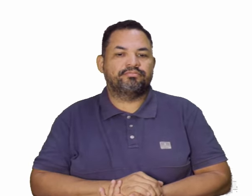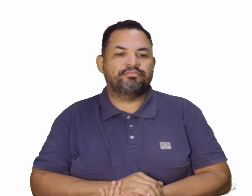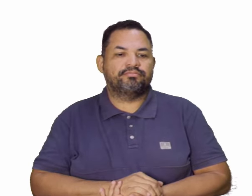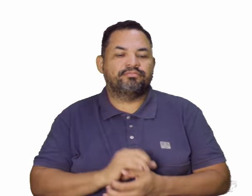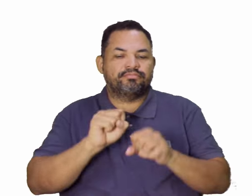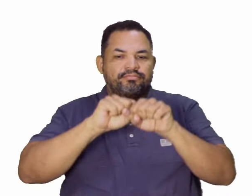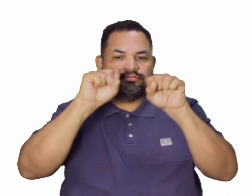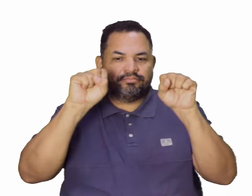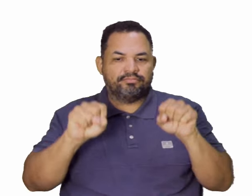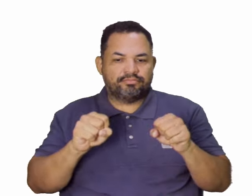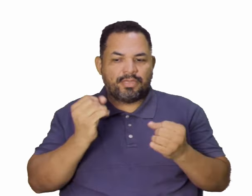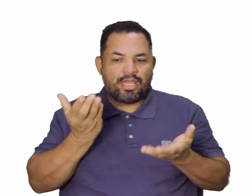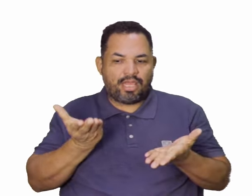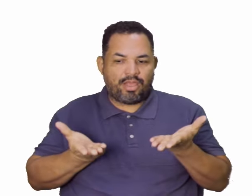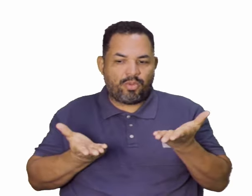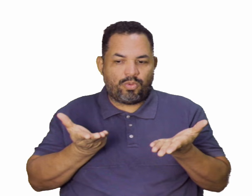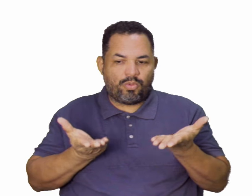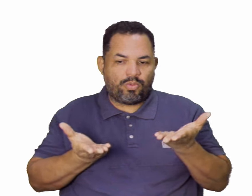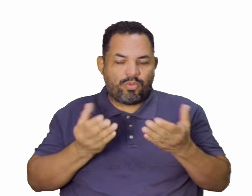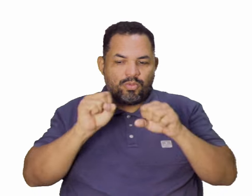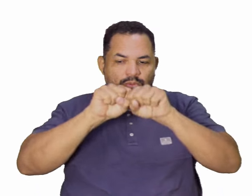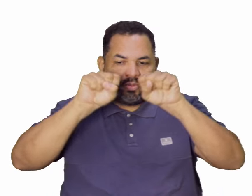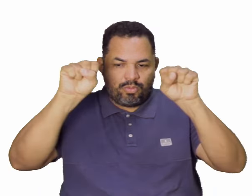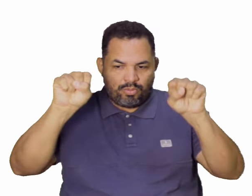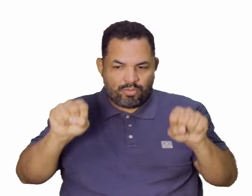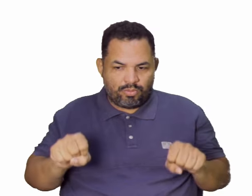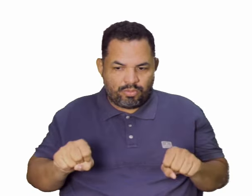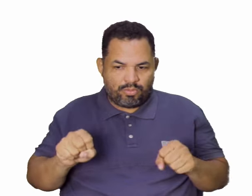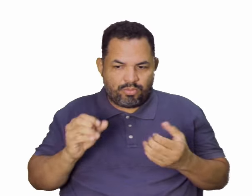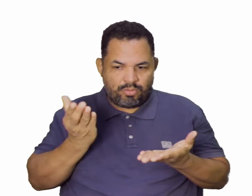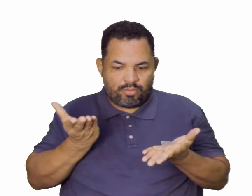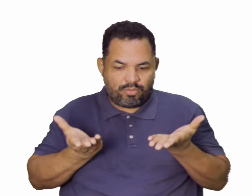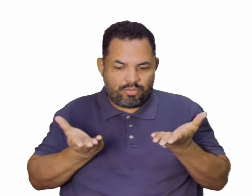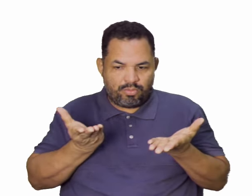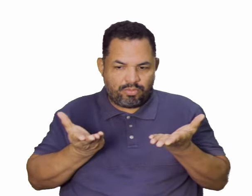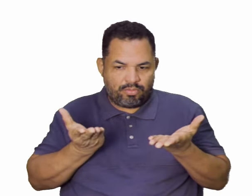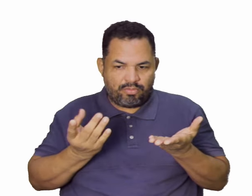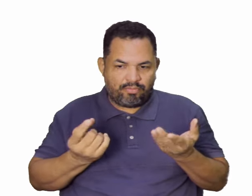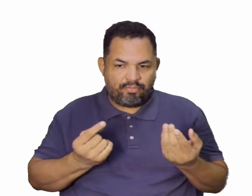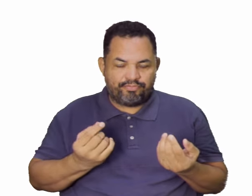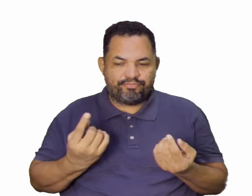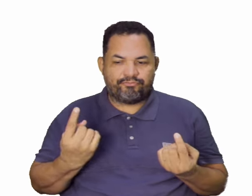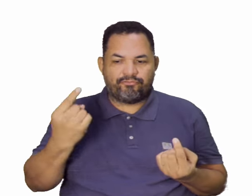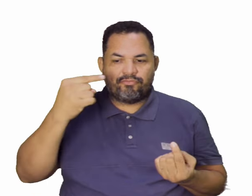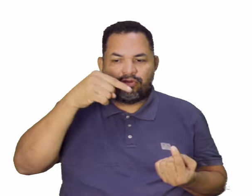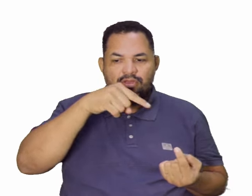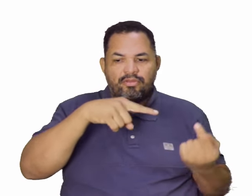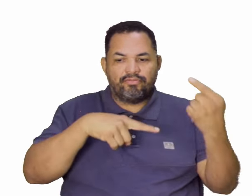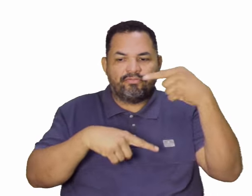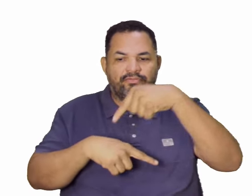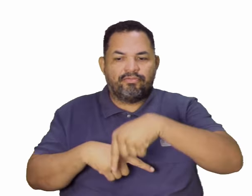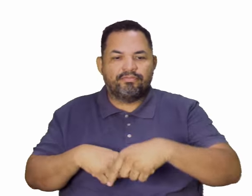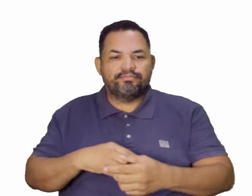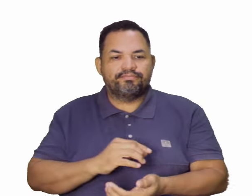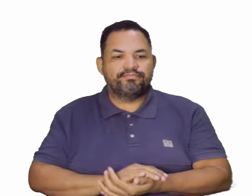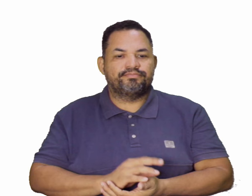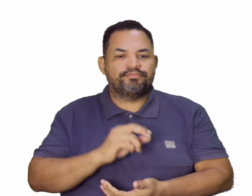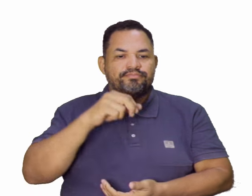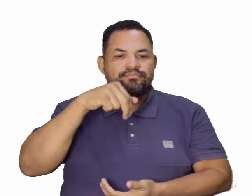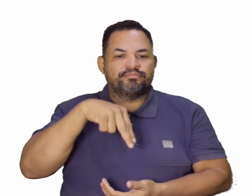que o sistema tá em equilíbrio o sistema ele é reversível né n2 o4